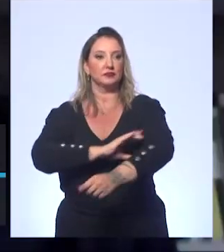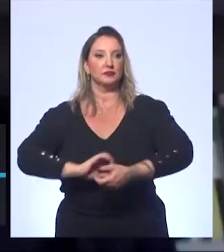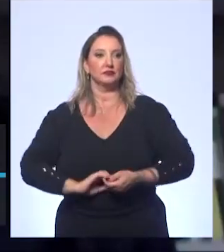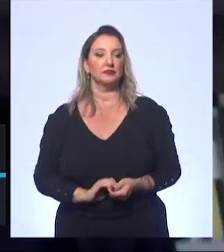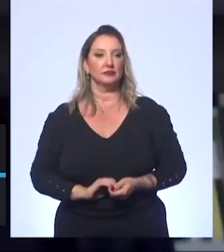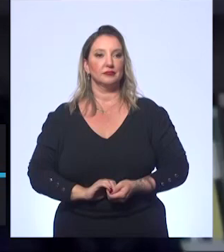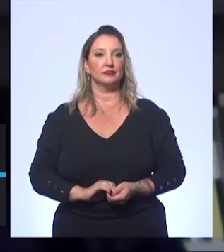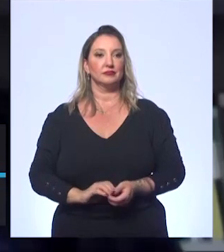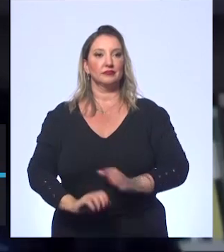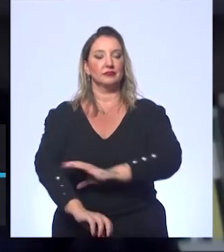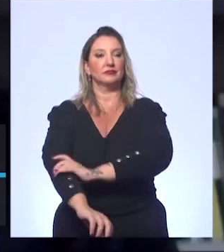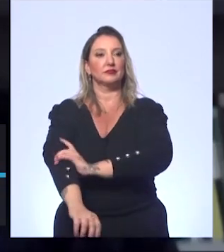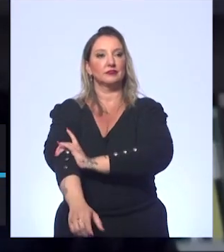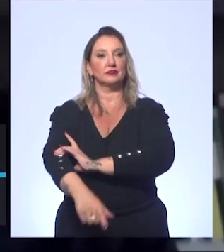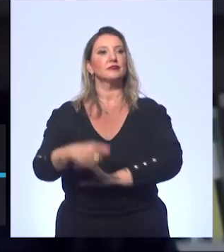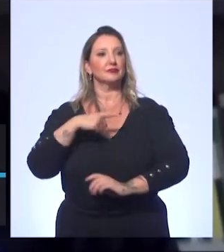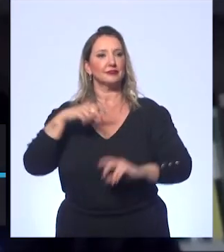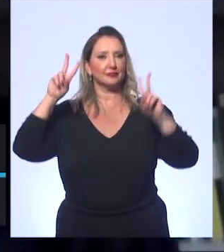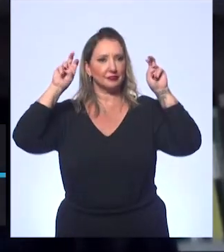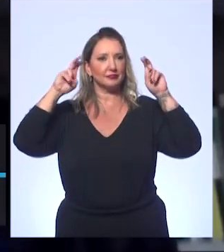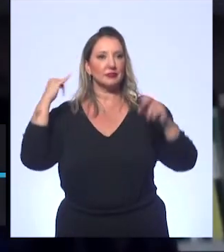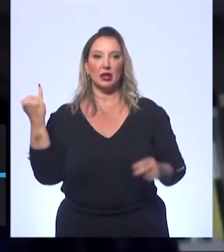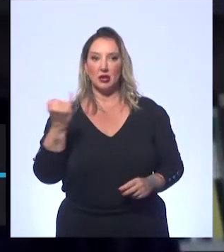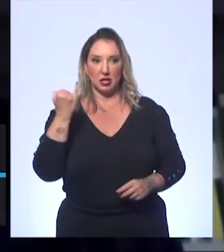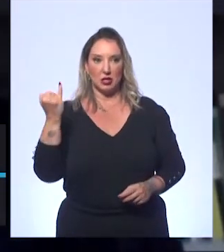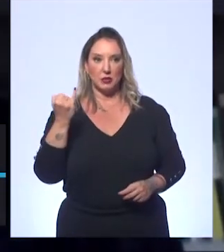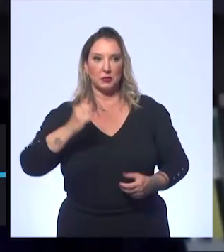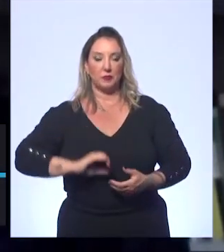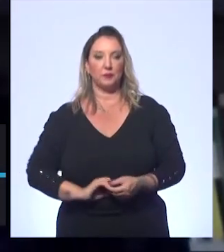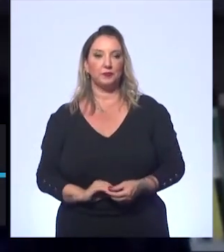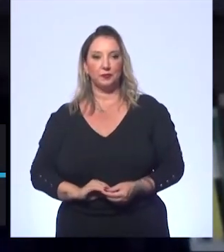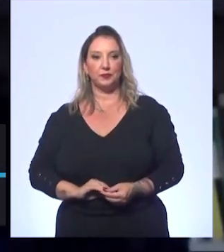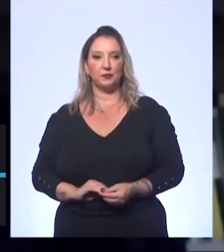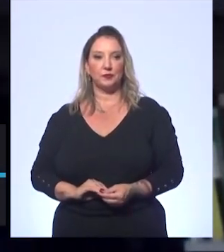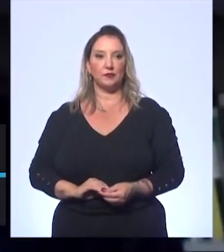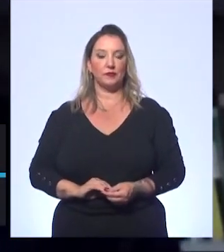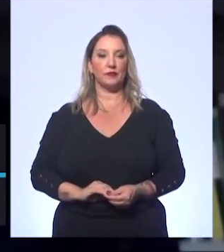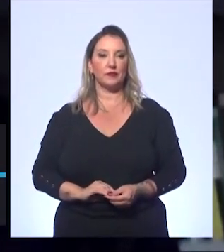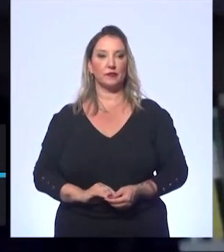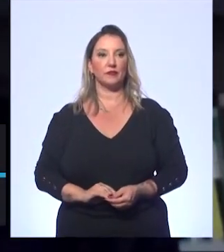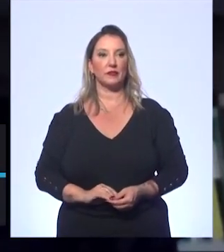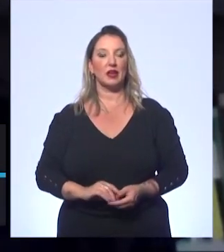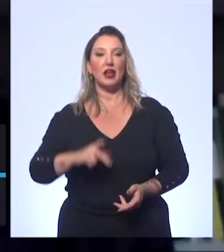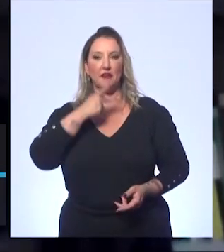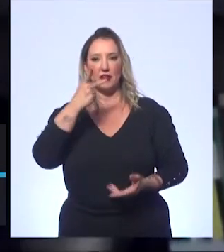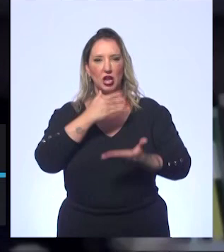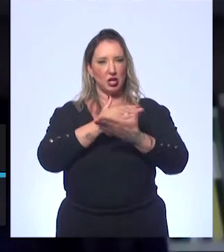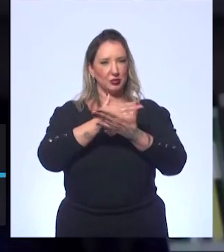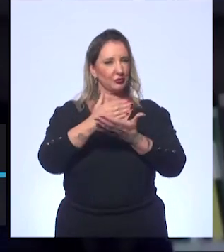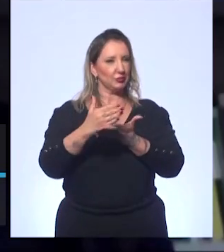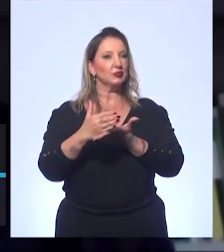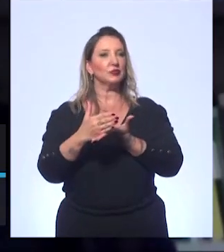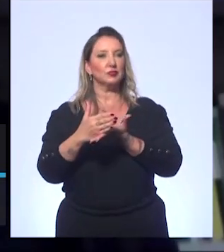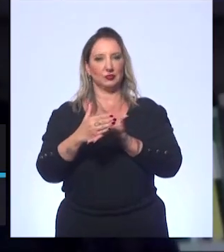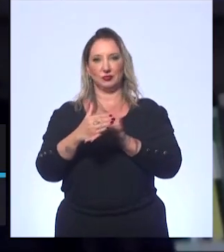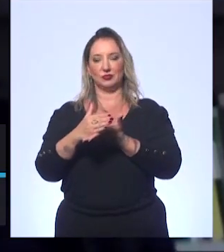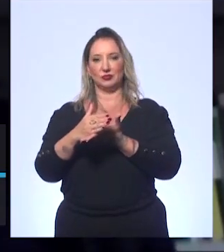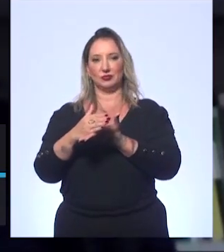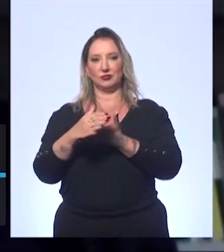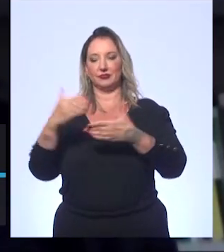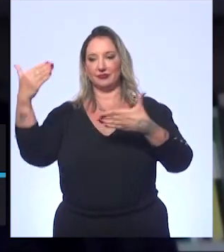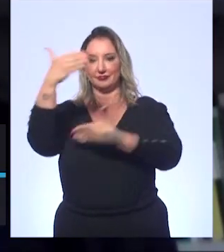trouxe uma questão muito importante, né? Uma questão que, na sua fala inicial, quando você passou o